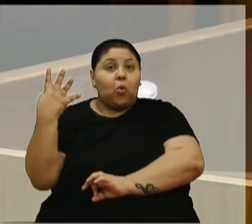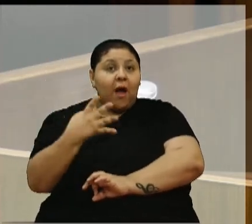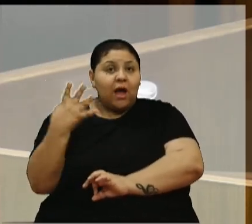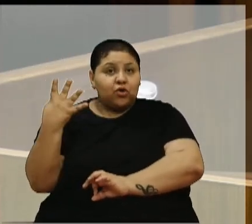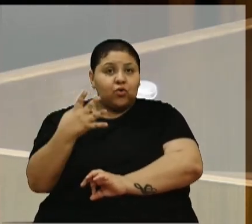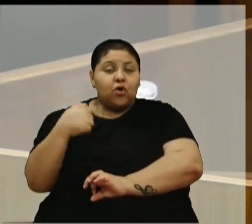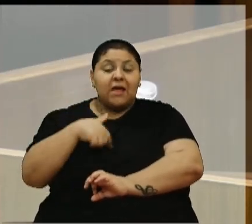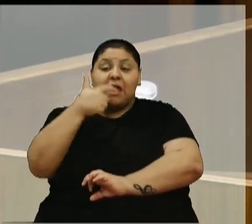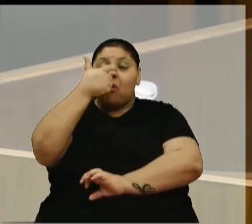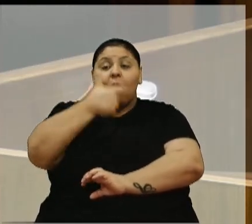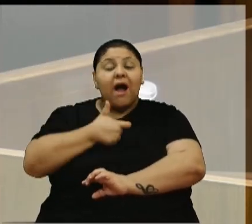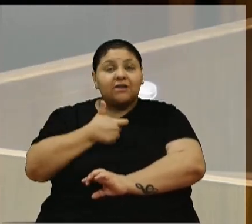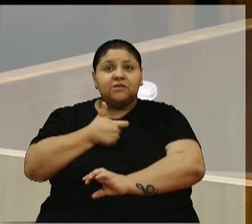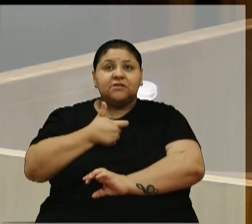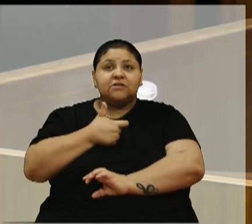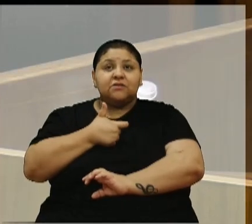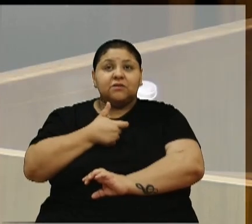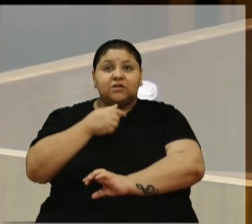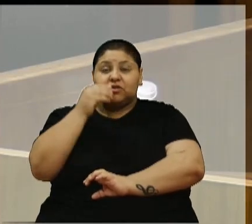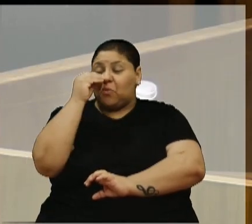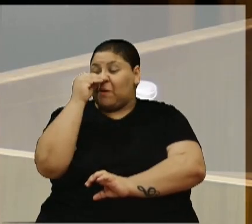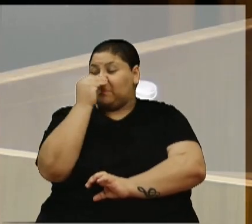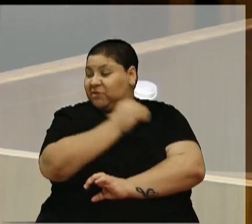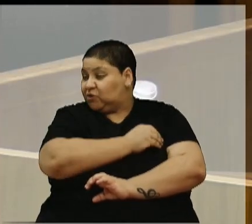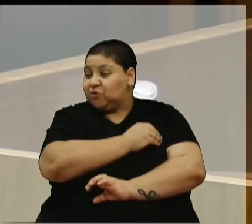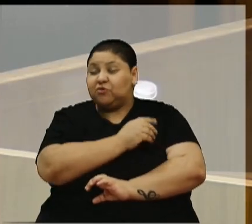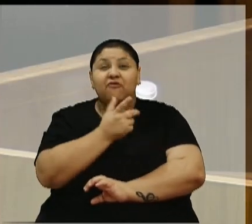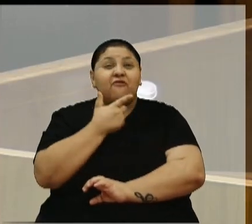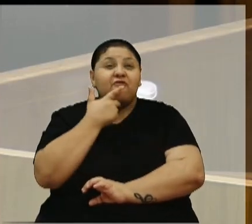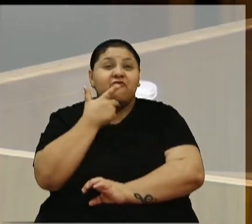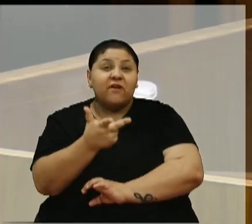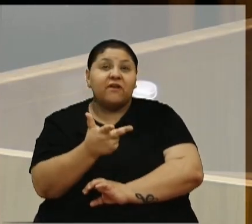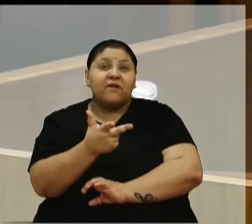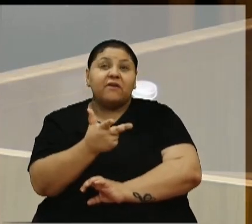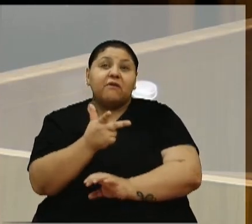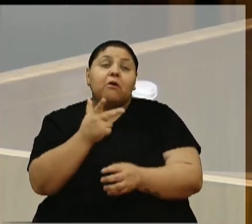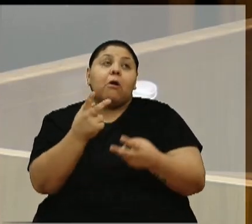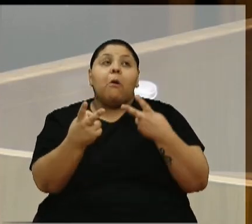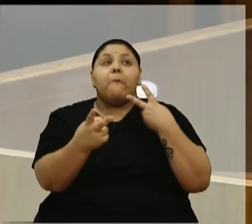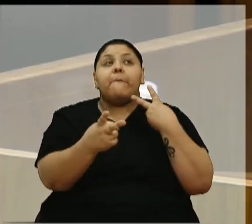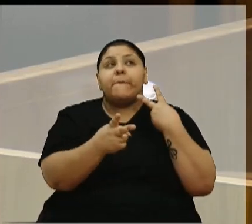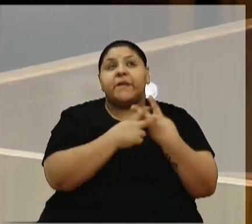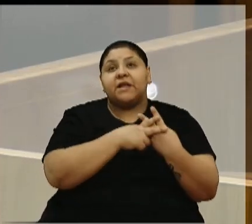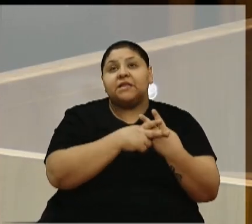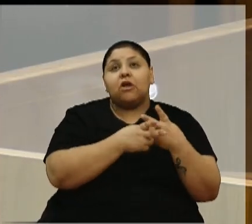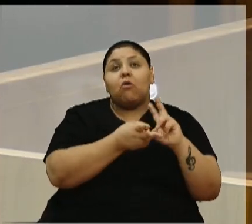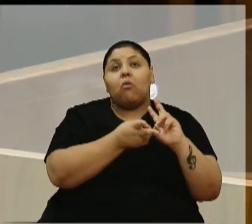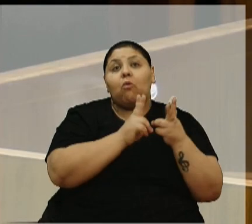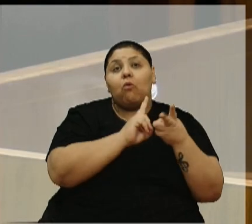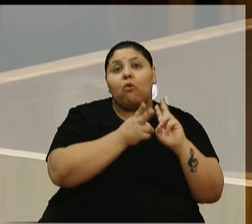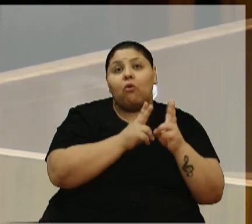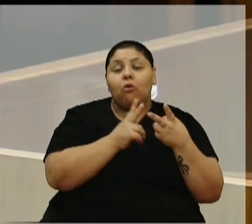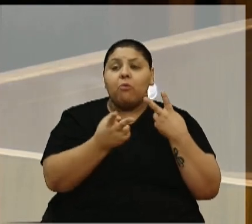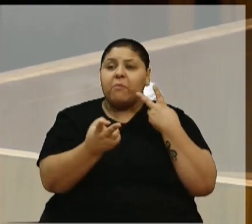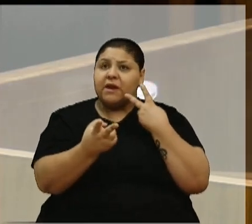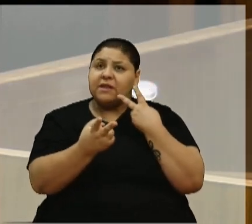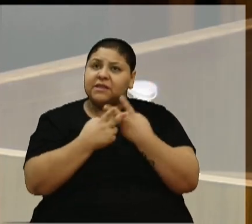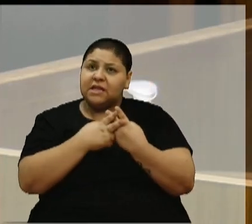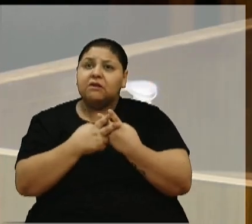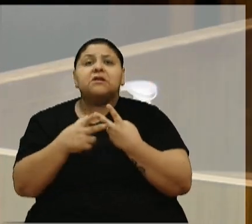eu acho que é um absurdo vir aqui dizer, prenderam as vans, prenderam os ônibus. Tem que